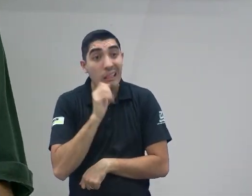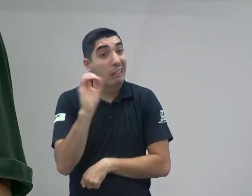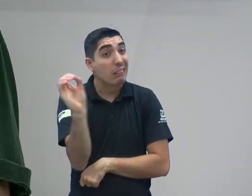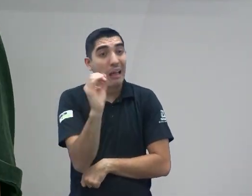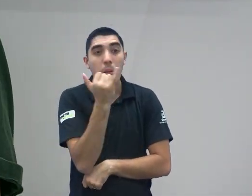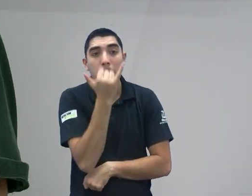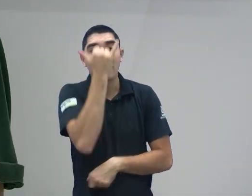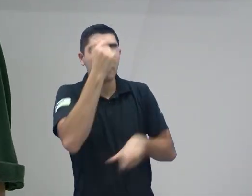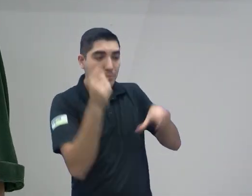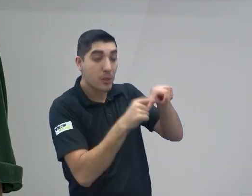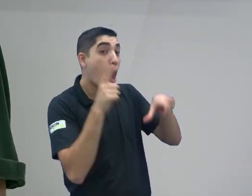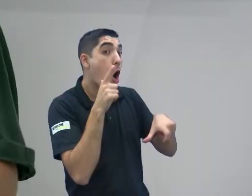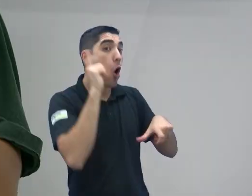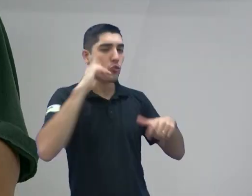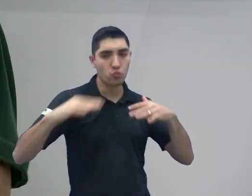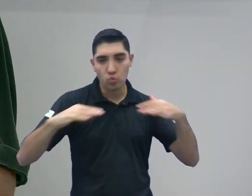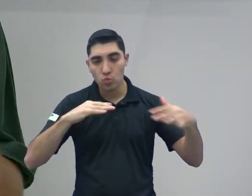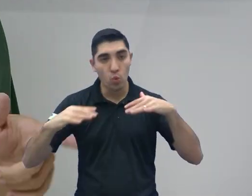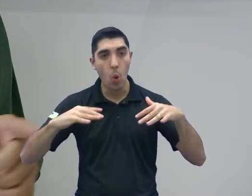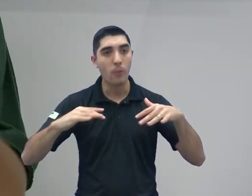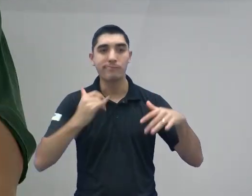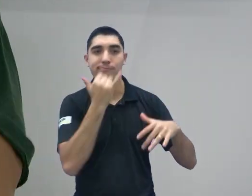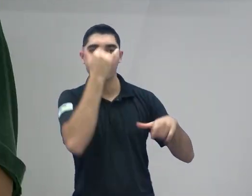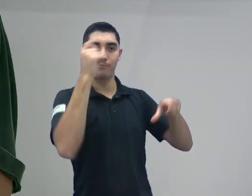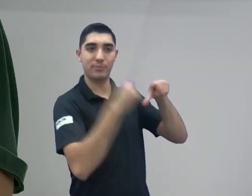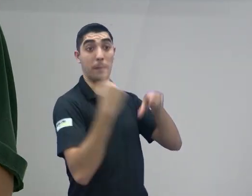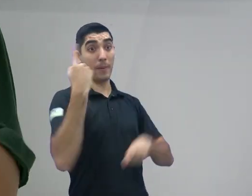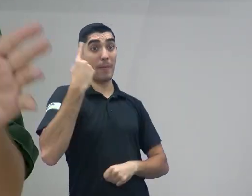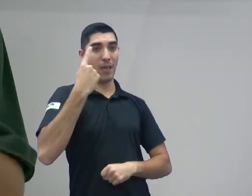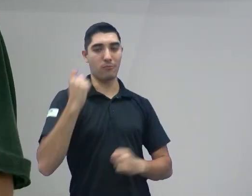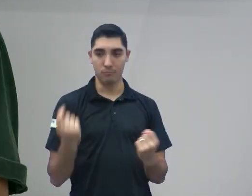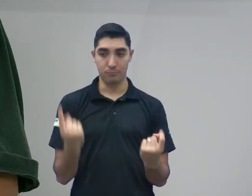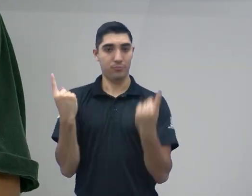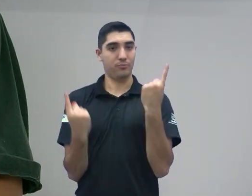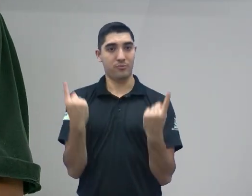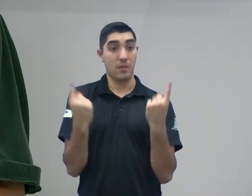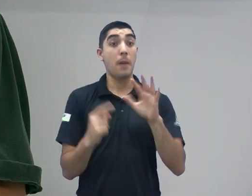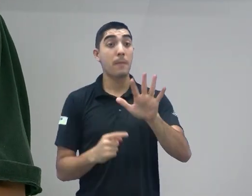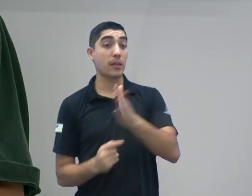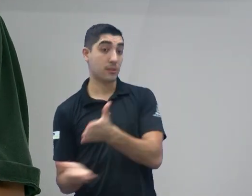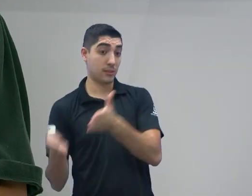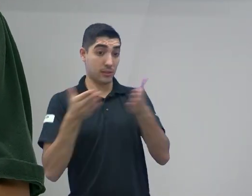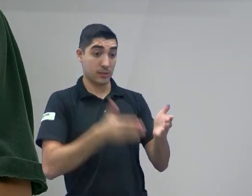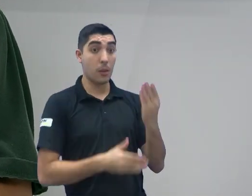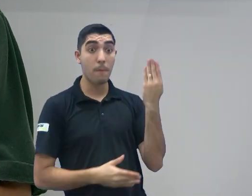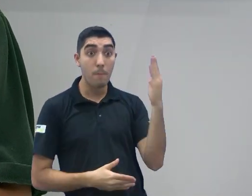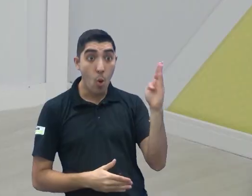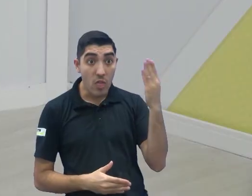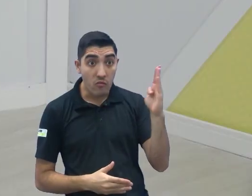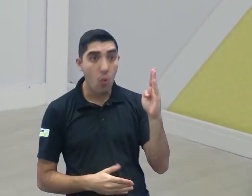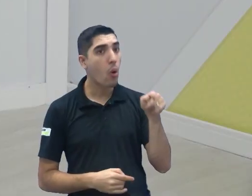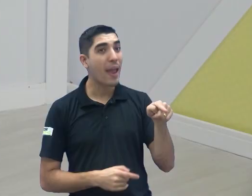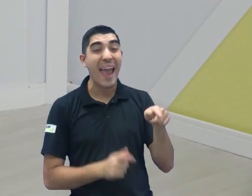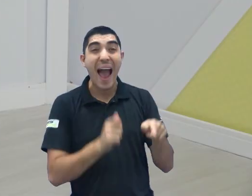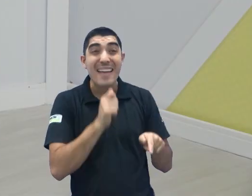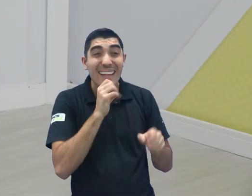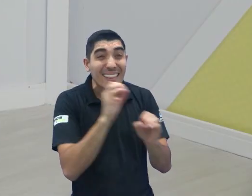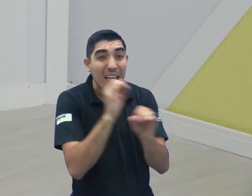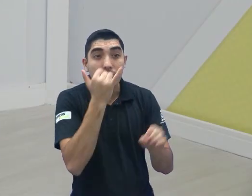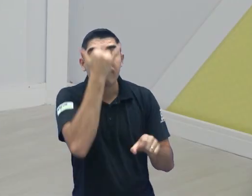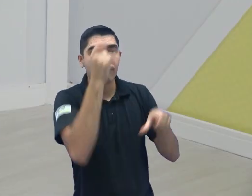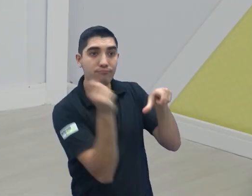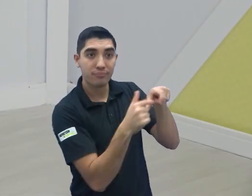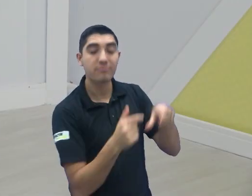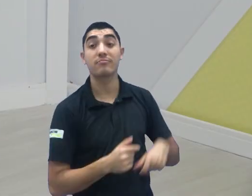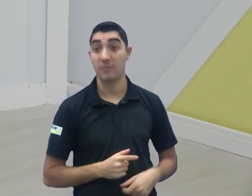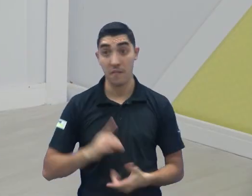o primeiro, né, porque o jogo terminou 1-1, e o Botafogo permanece sem levar gols. Deve ser um confronto muito equilibrado nessa terceira fase. É verdade, vamos acompanhar de perto